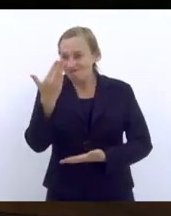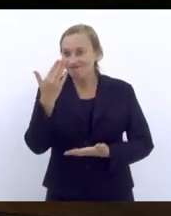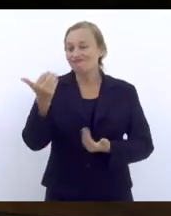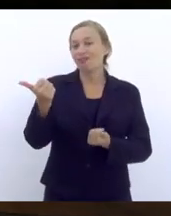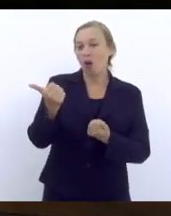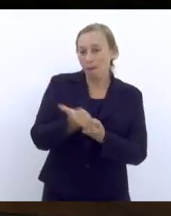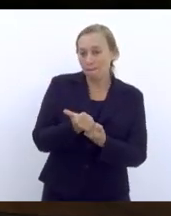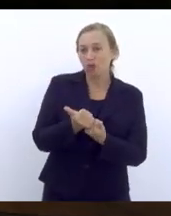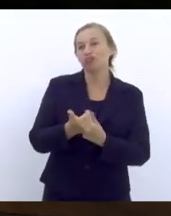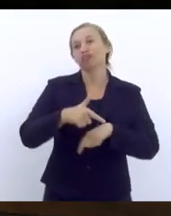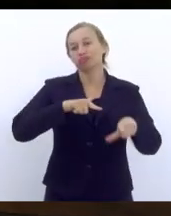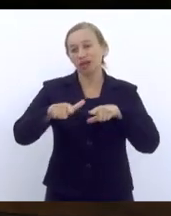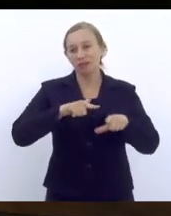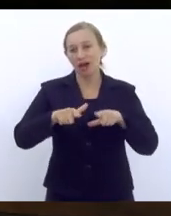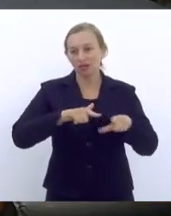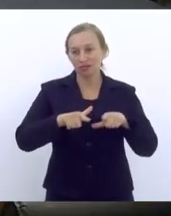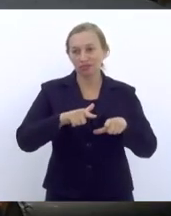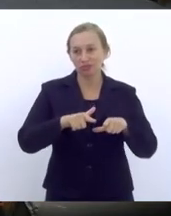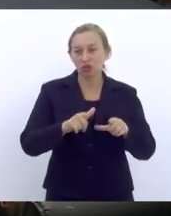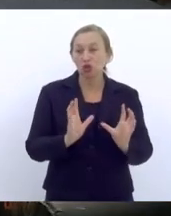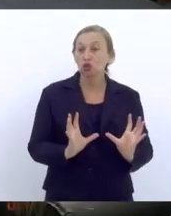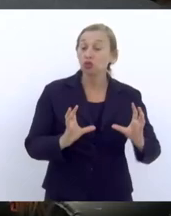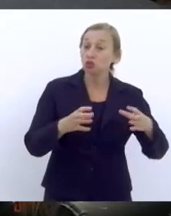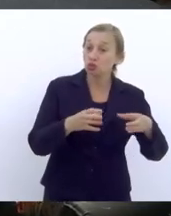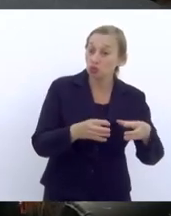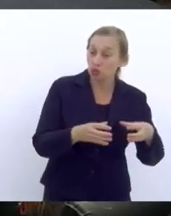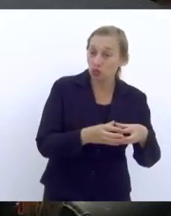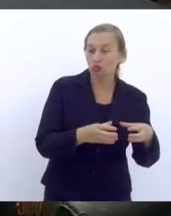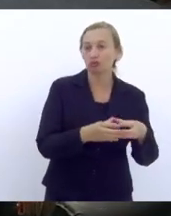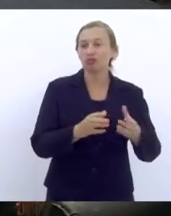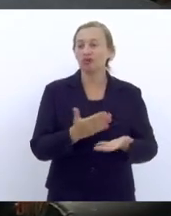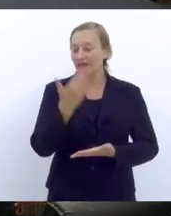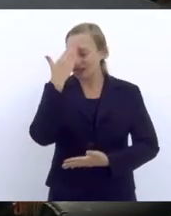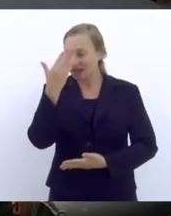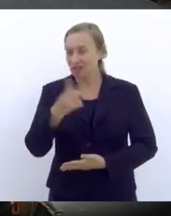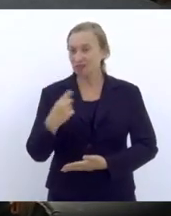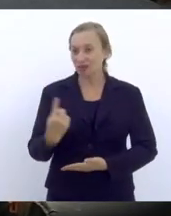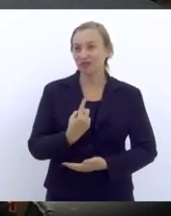apoio ao trabalho socioeducativo. Nós que agradecemos.